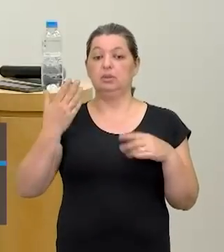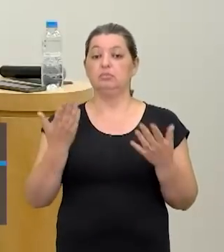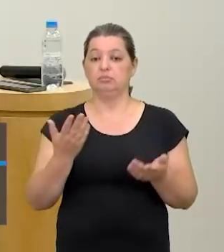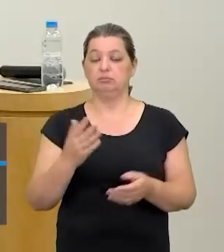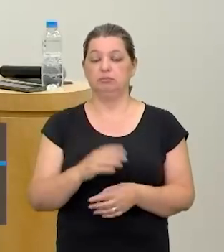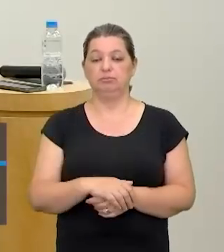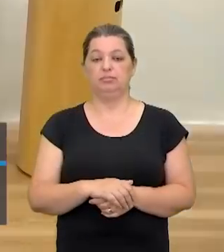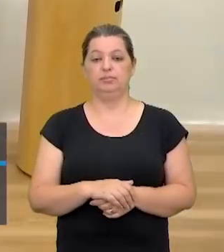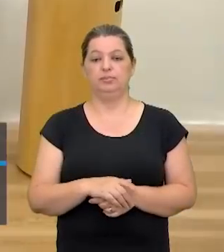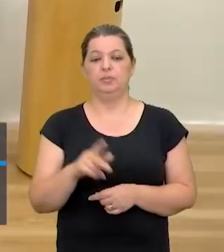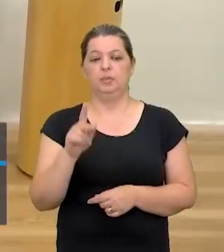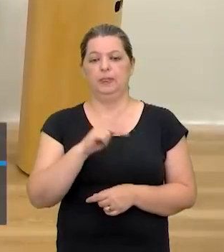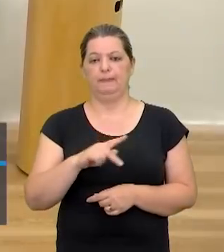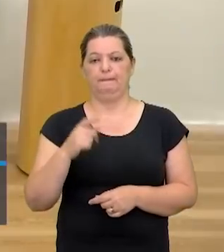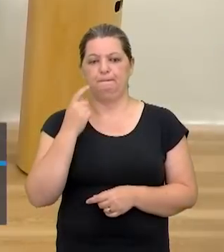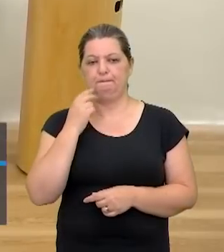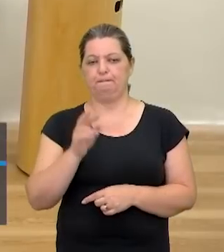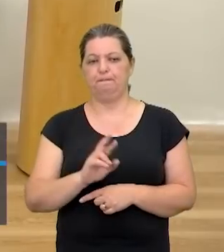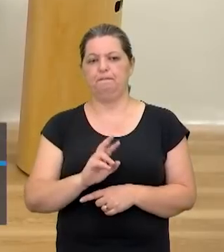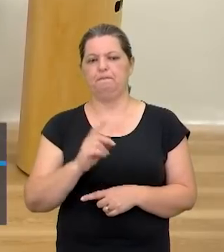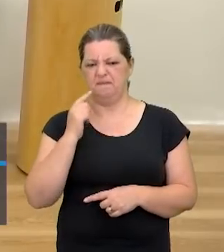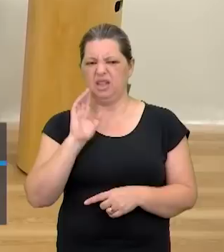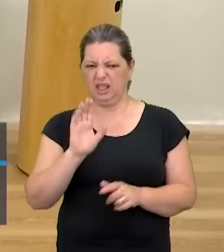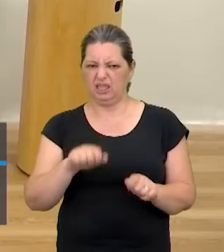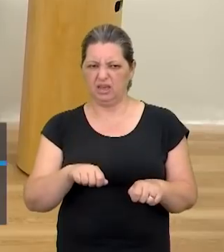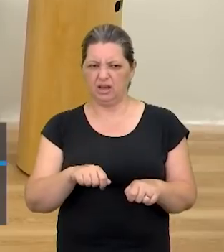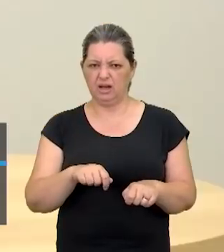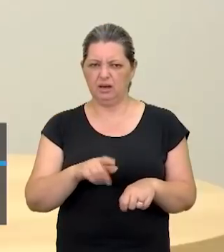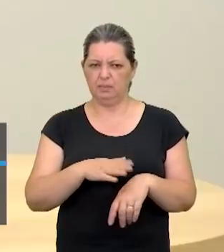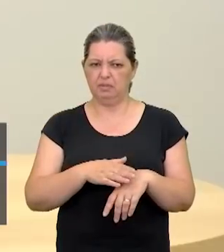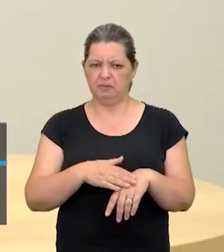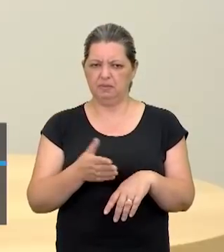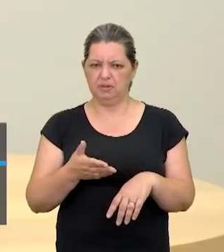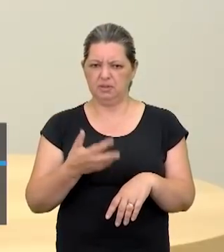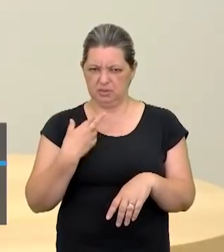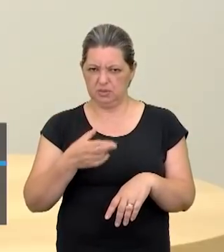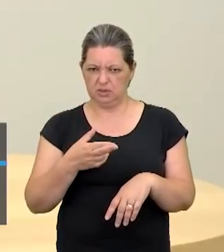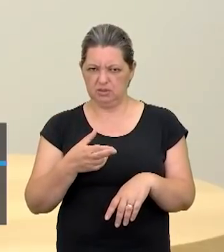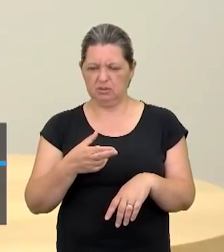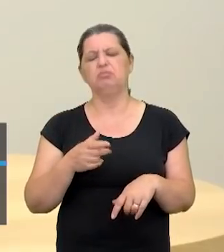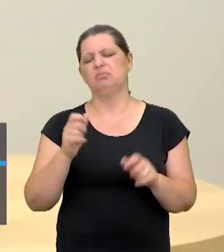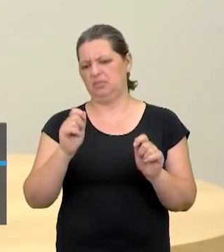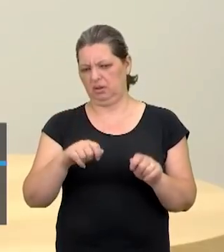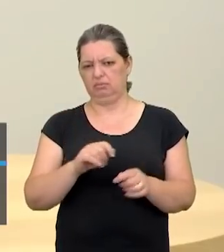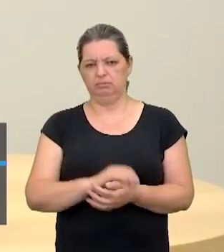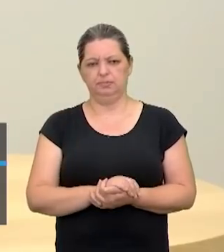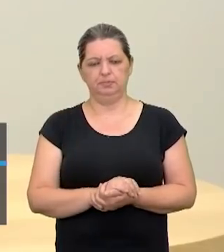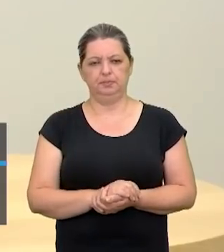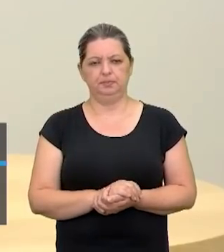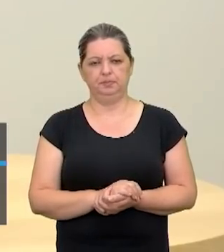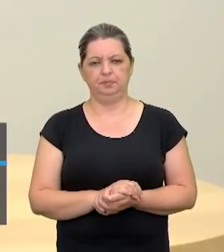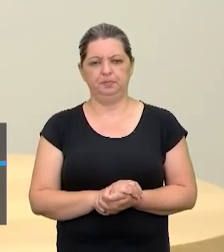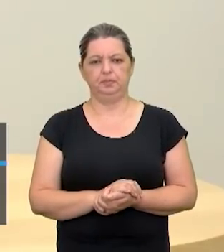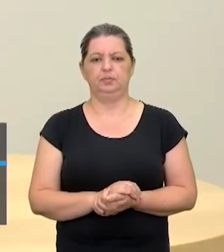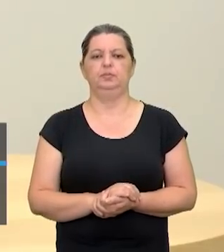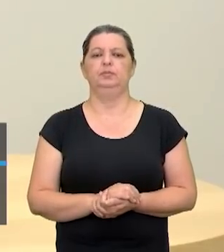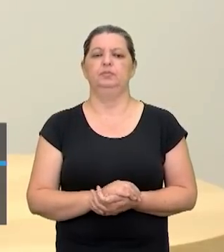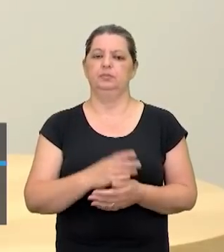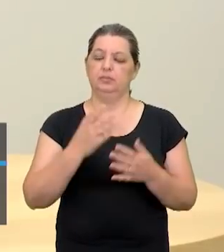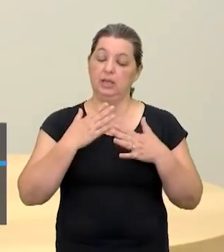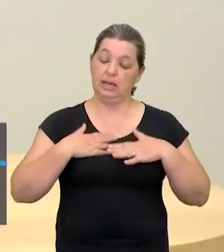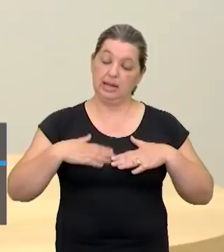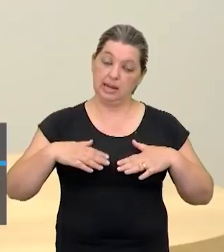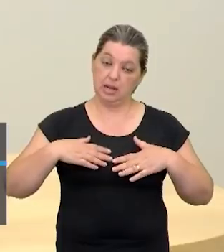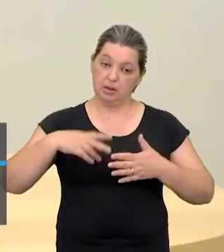tá bom? Professora Inês, eles vão ter que pensar um pouquinho, mas eu acho que dá pra fazer, né? Dá pra fazer sim, pessoal. Não esqueça, olha com calma,